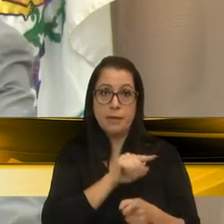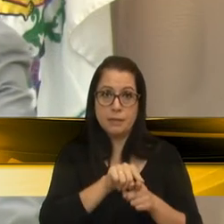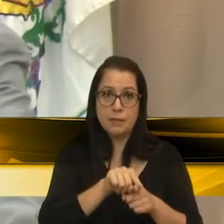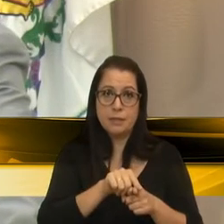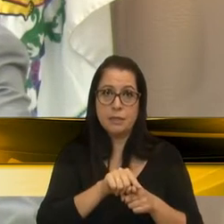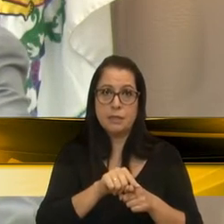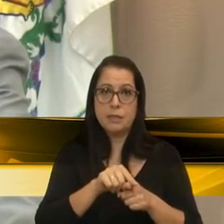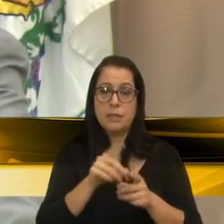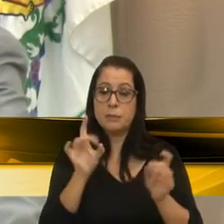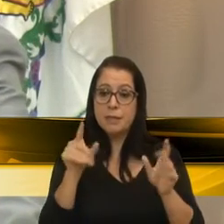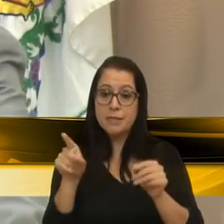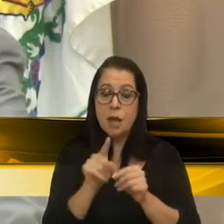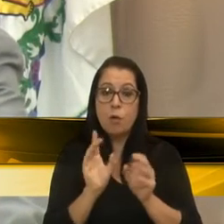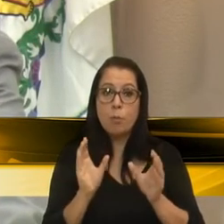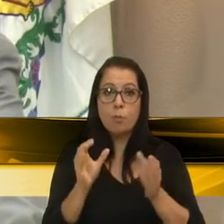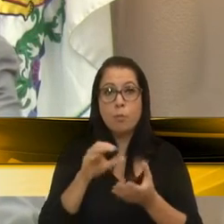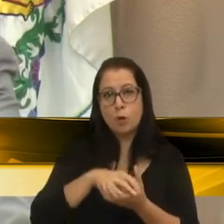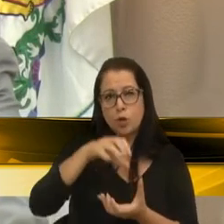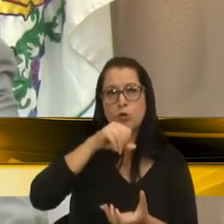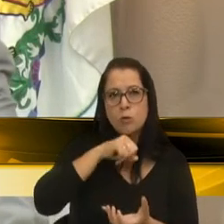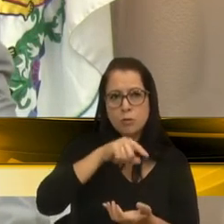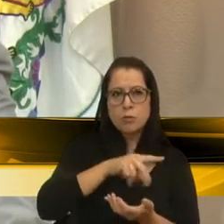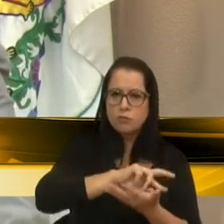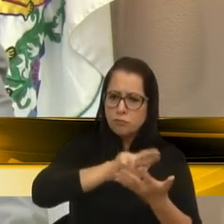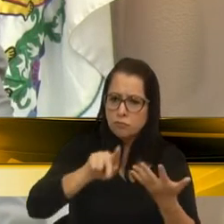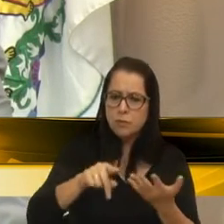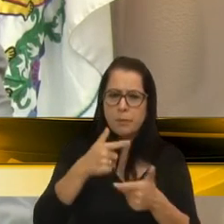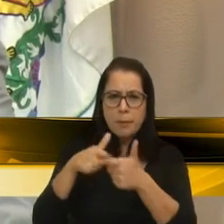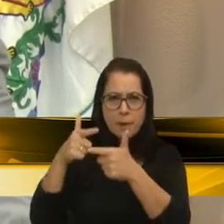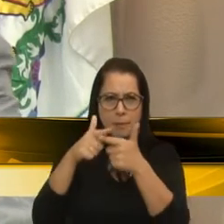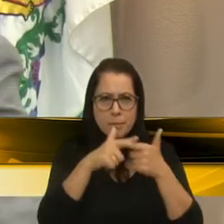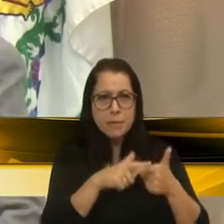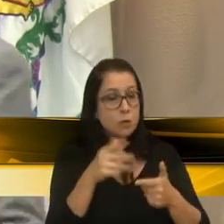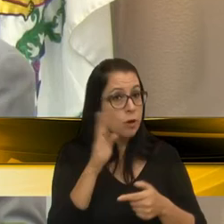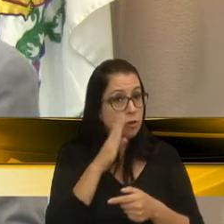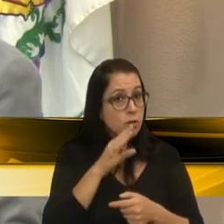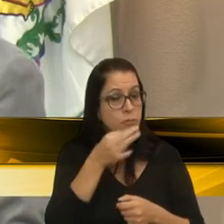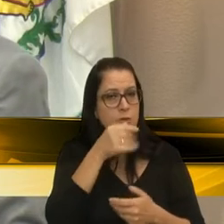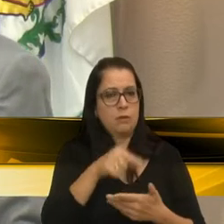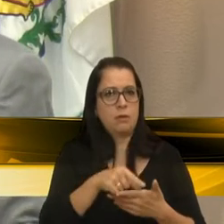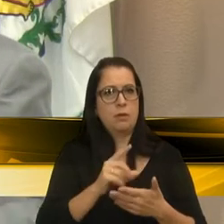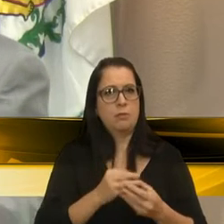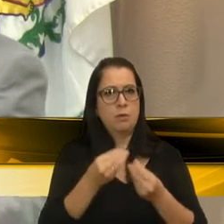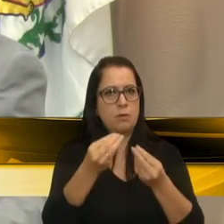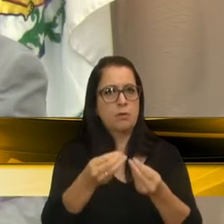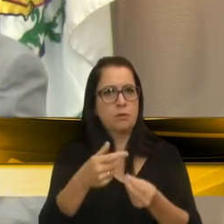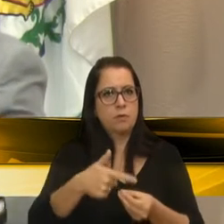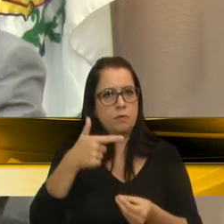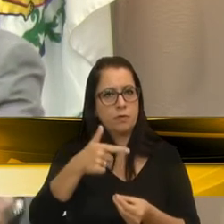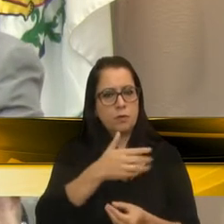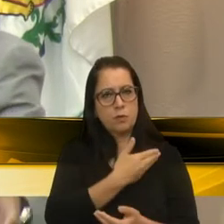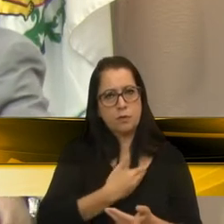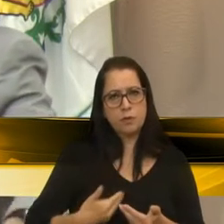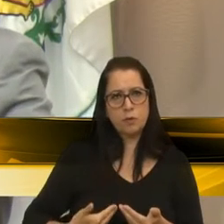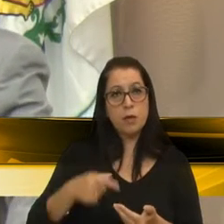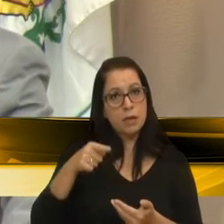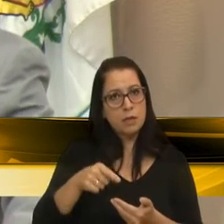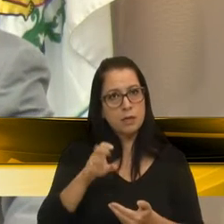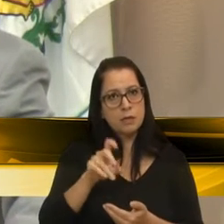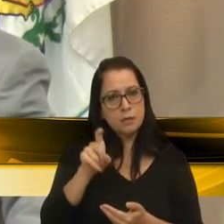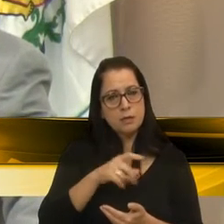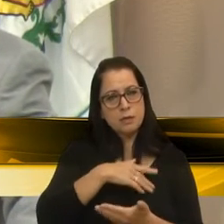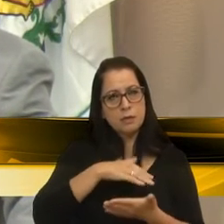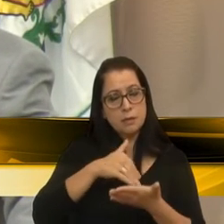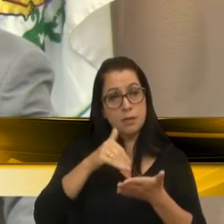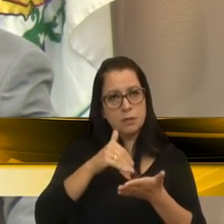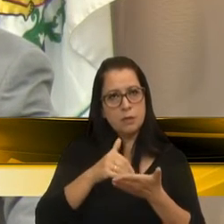mil idosos, passa por diversas situações, diversos problemas. Entregamos ontem no gabinete do vice-governador e secretário de Segurança do